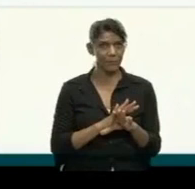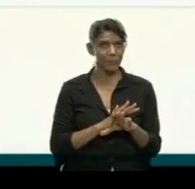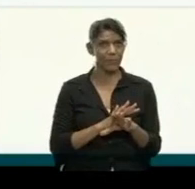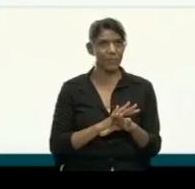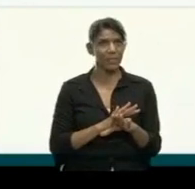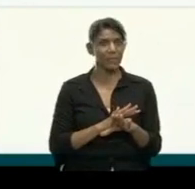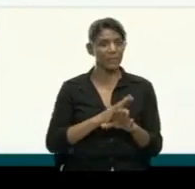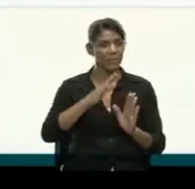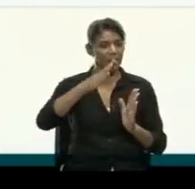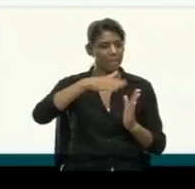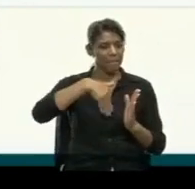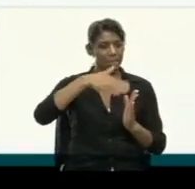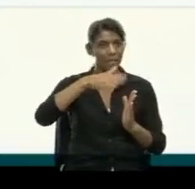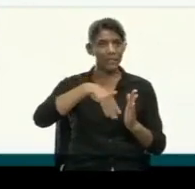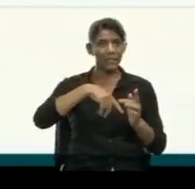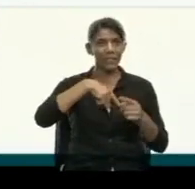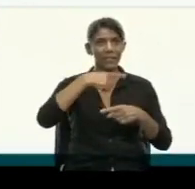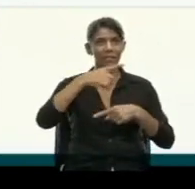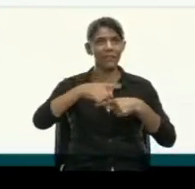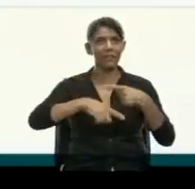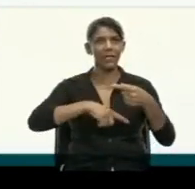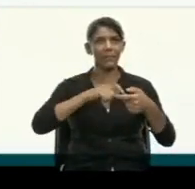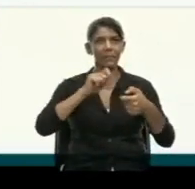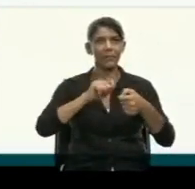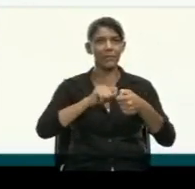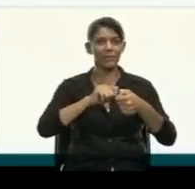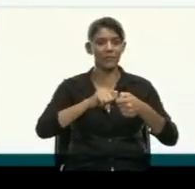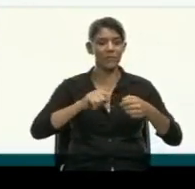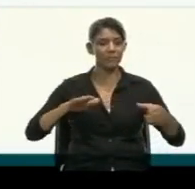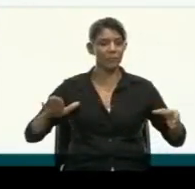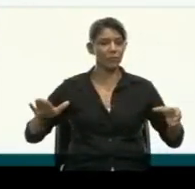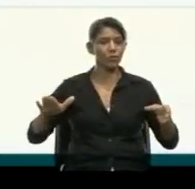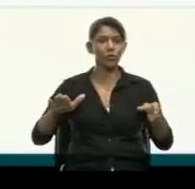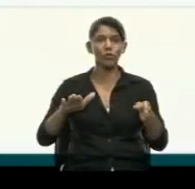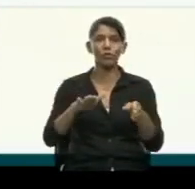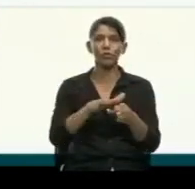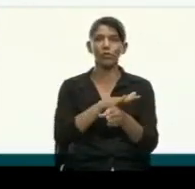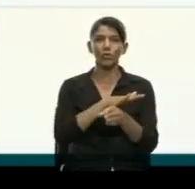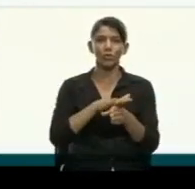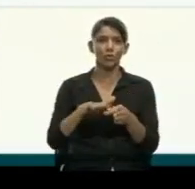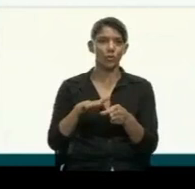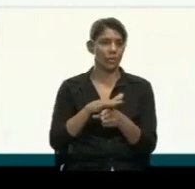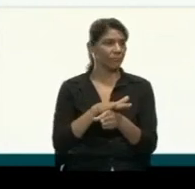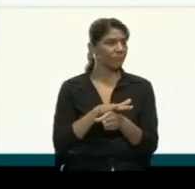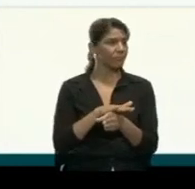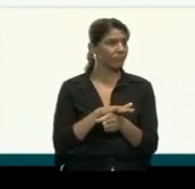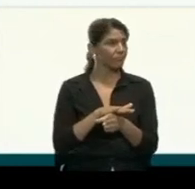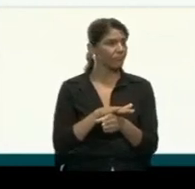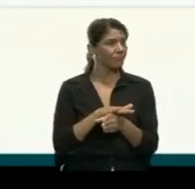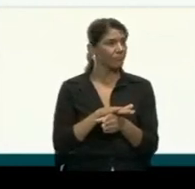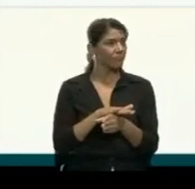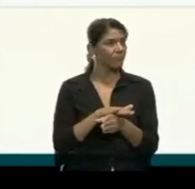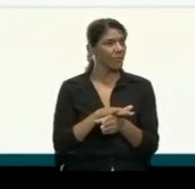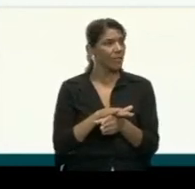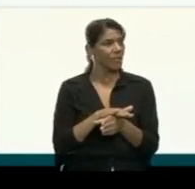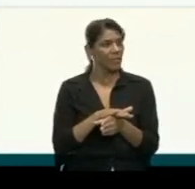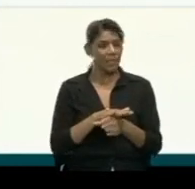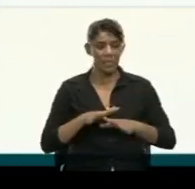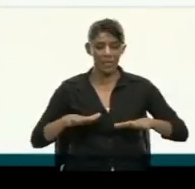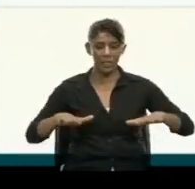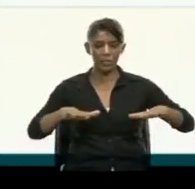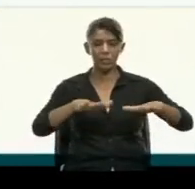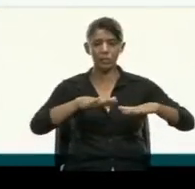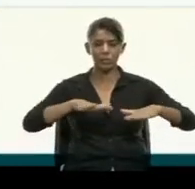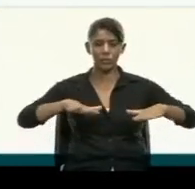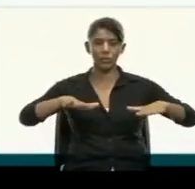o reaterro. Tá vendo que ele completou todo aquele local de obra com terra, talvez